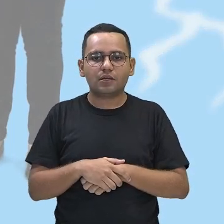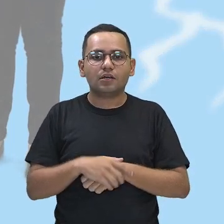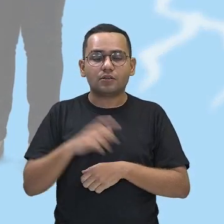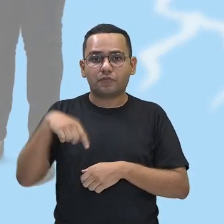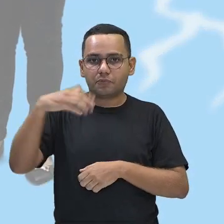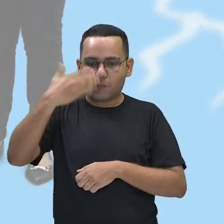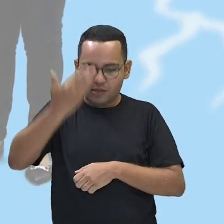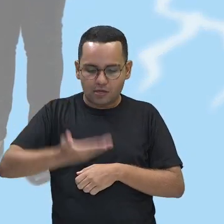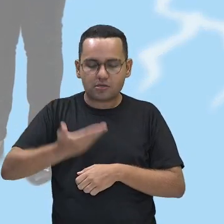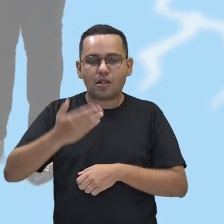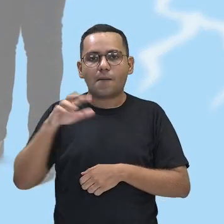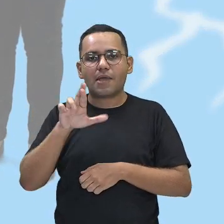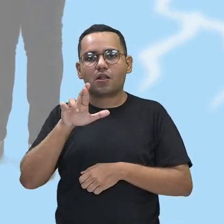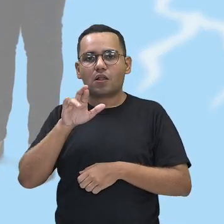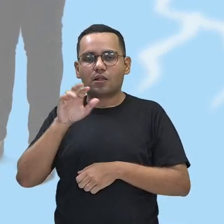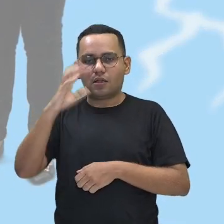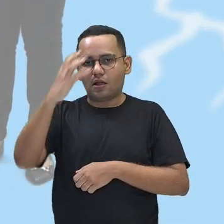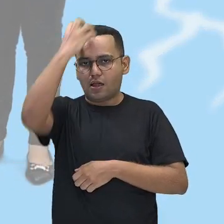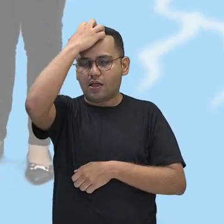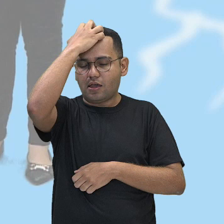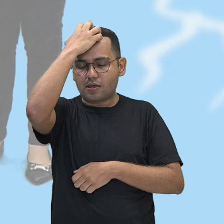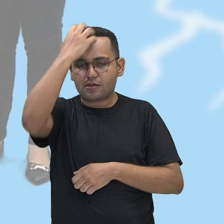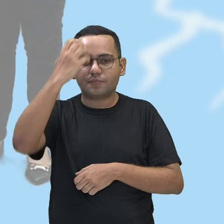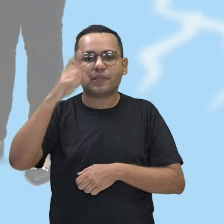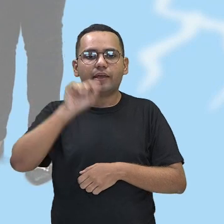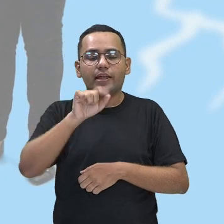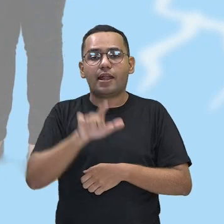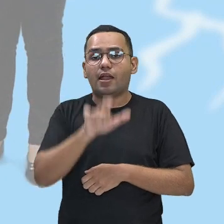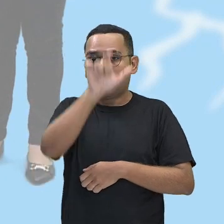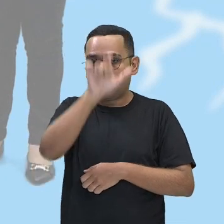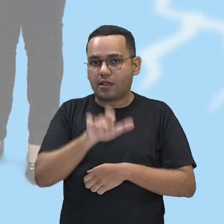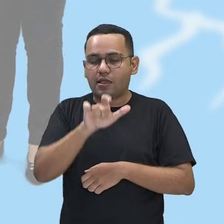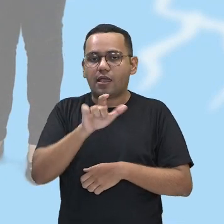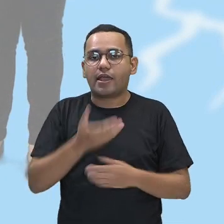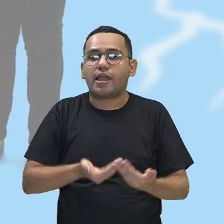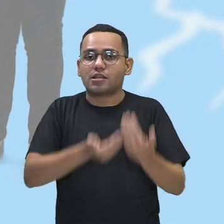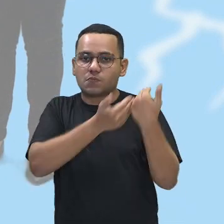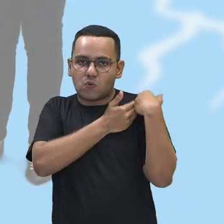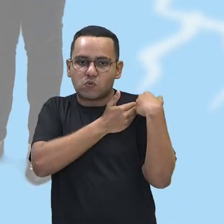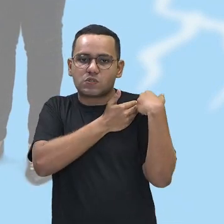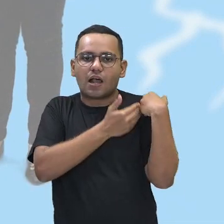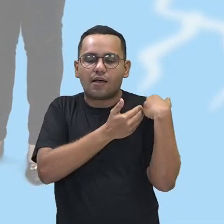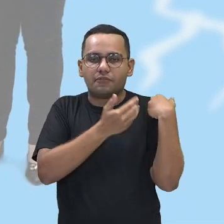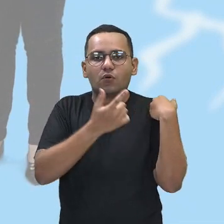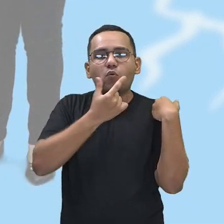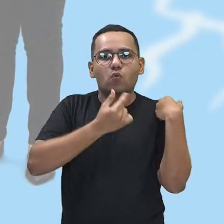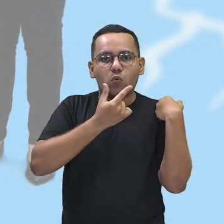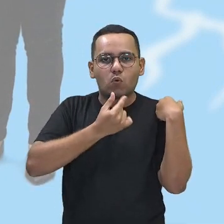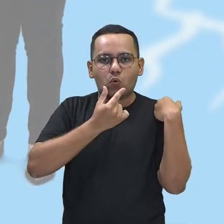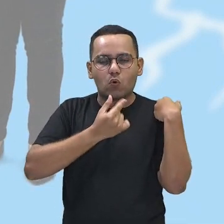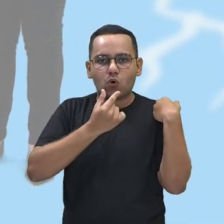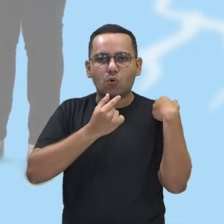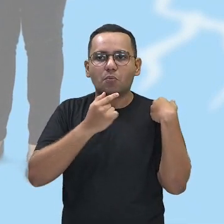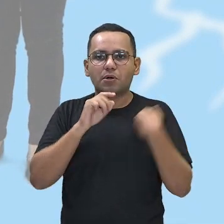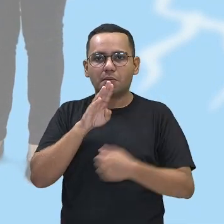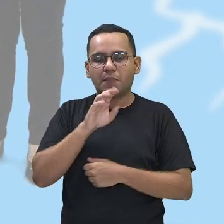IV capitão-mor da capitania do Grão-Pará, assumindo as suas funções em fevereiro